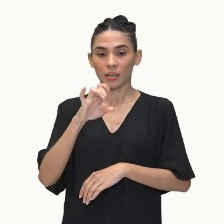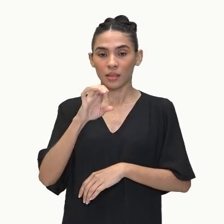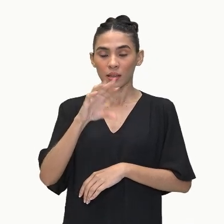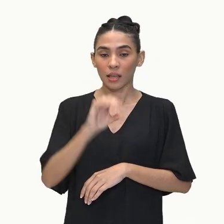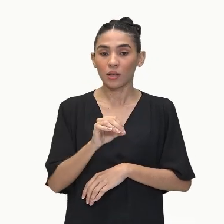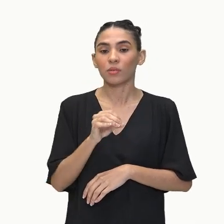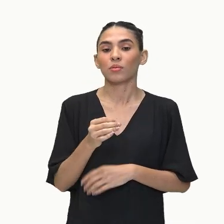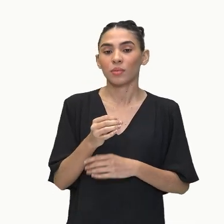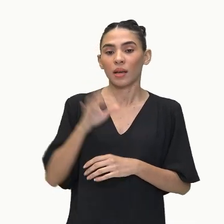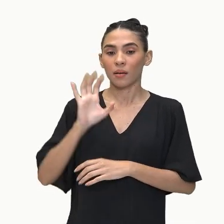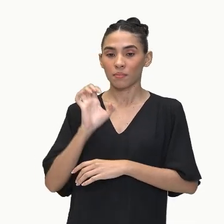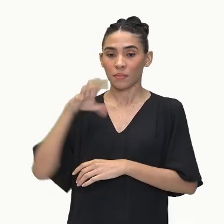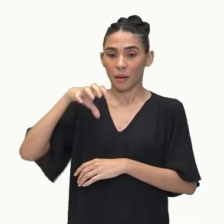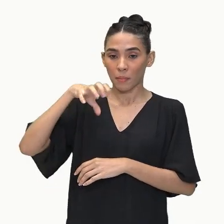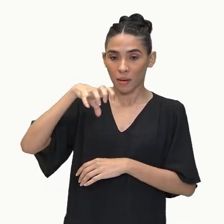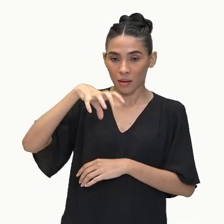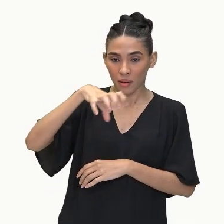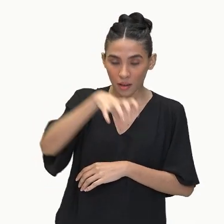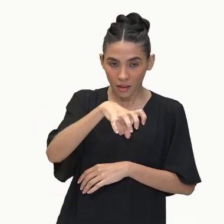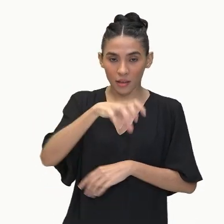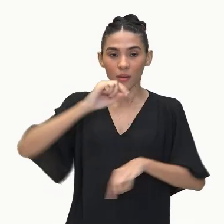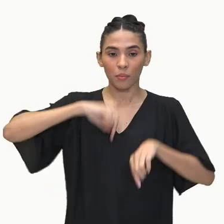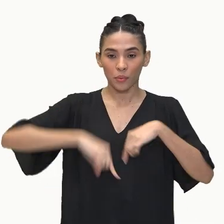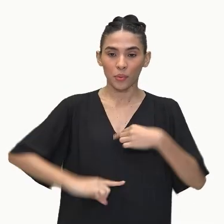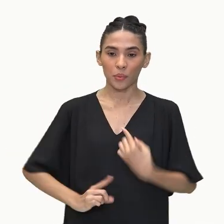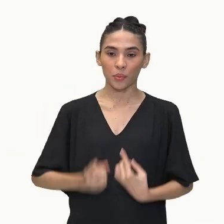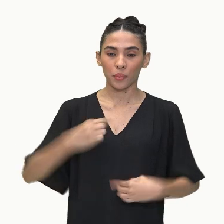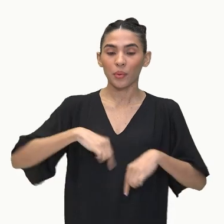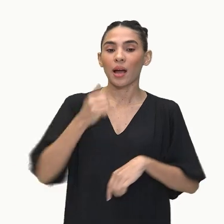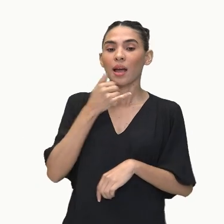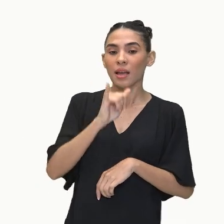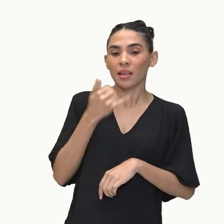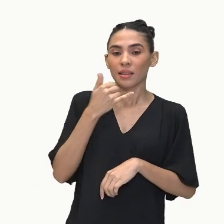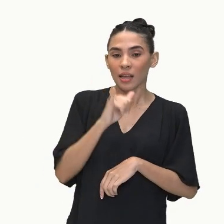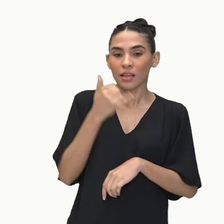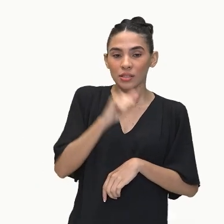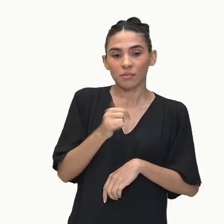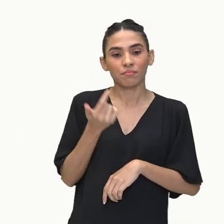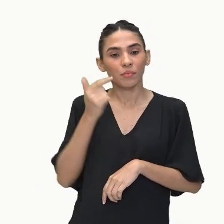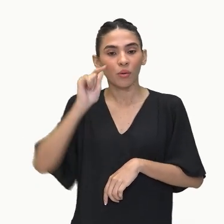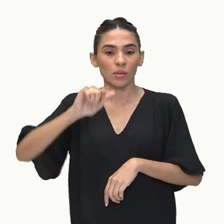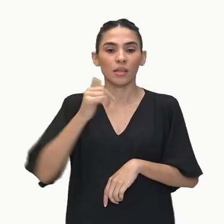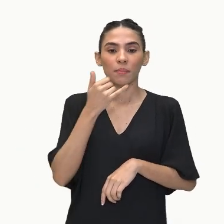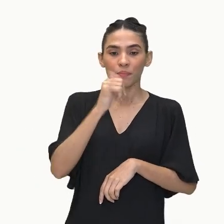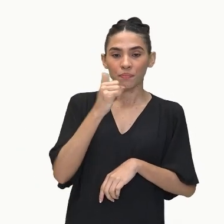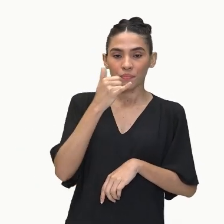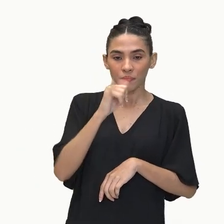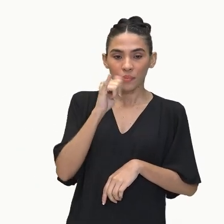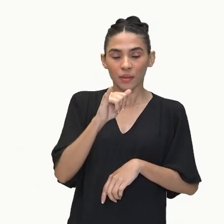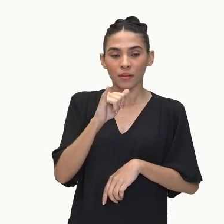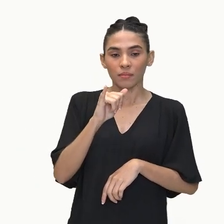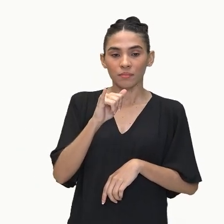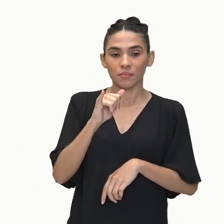de enzimas, eles transferem para o organismo a energia necessária para a realização das nossas